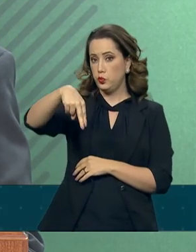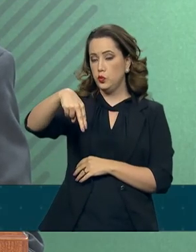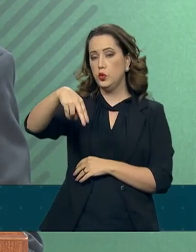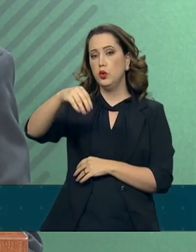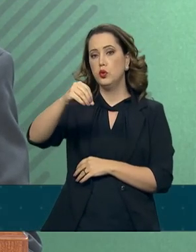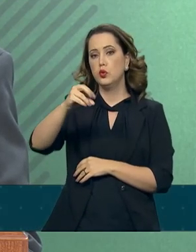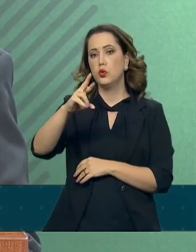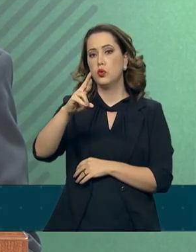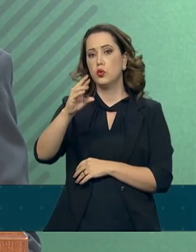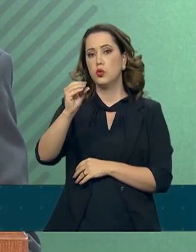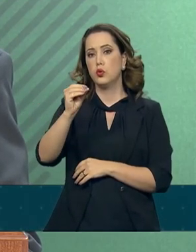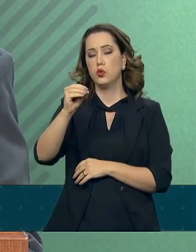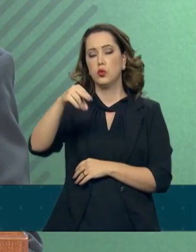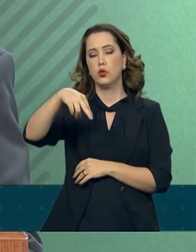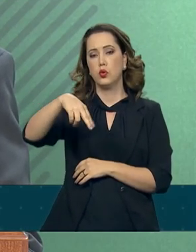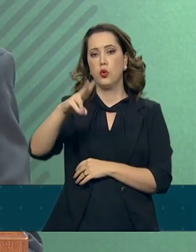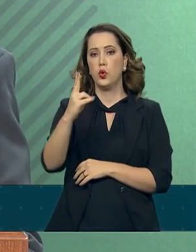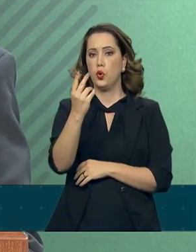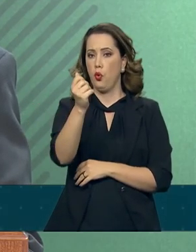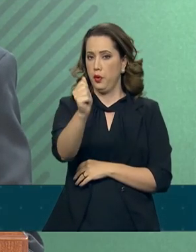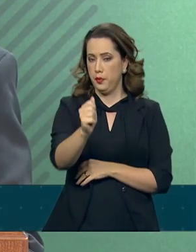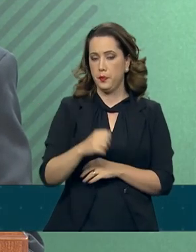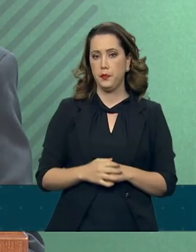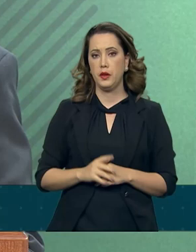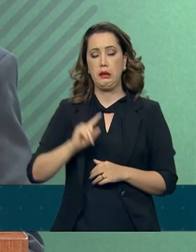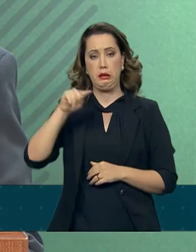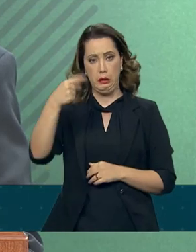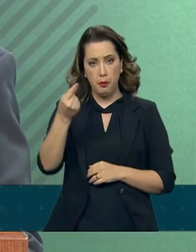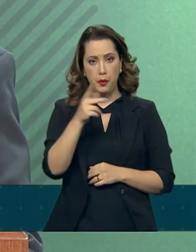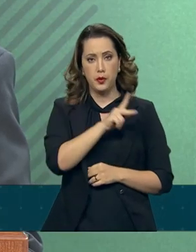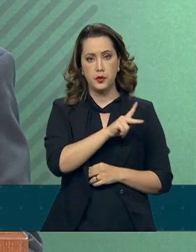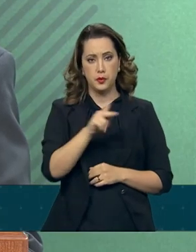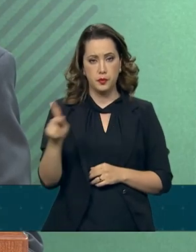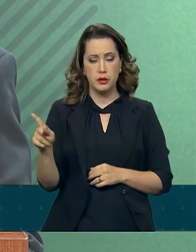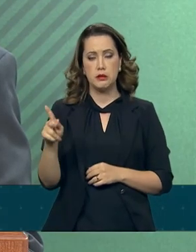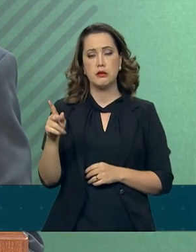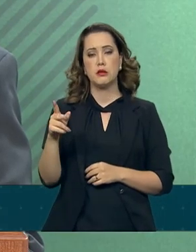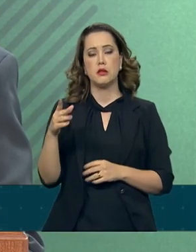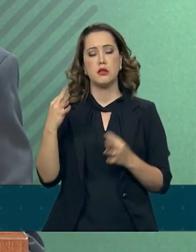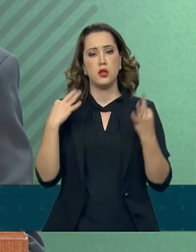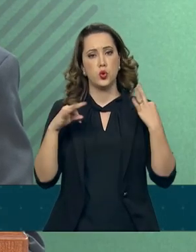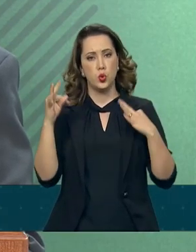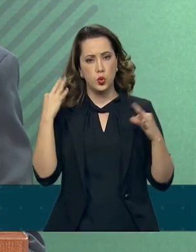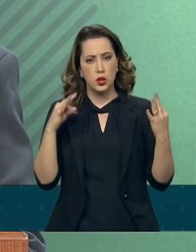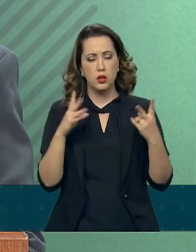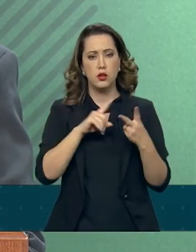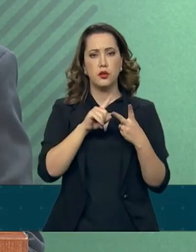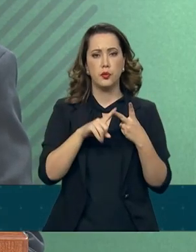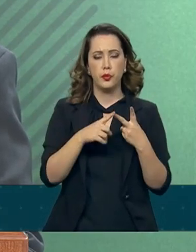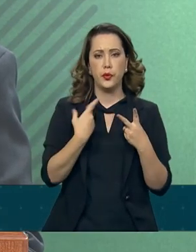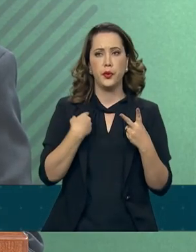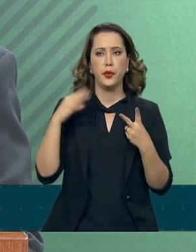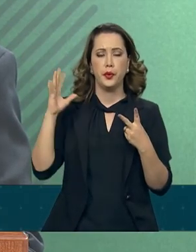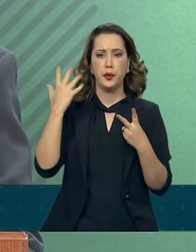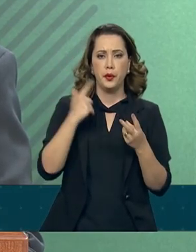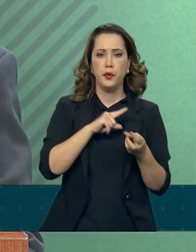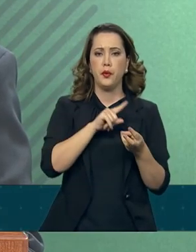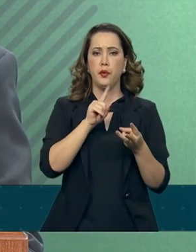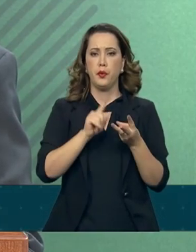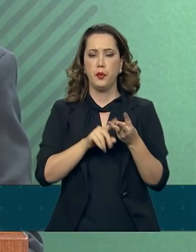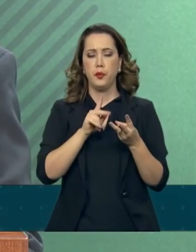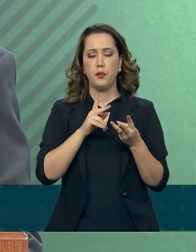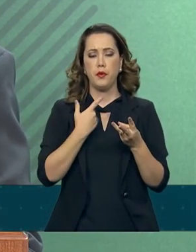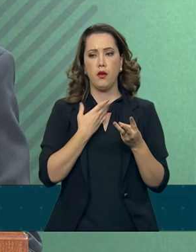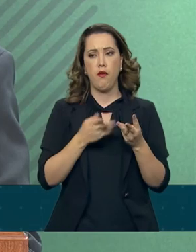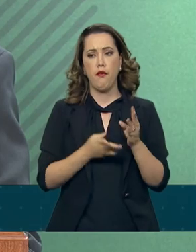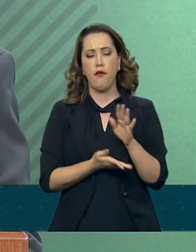e ricardo salles acompanhado do presidente da embratur gilson machado deslocar se ão para